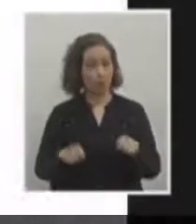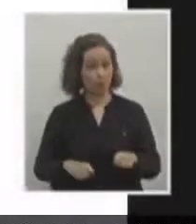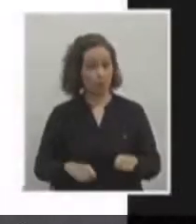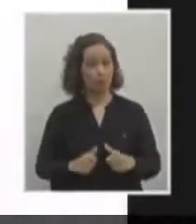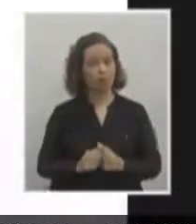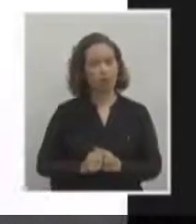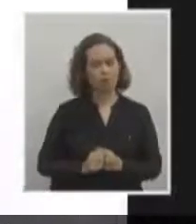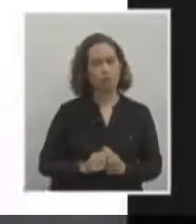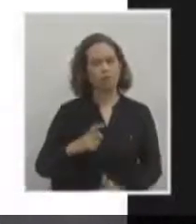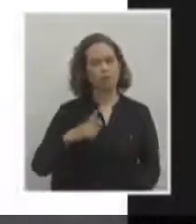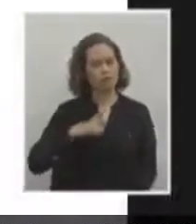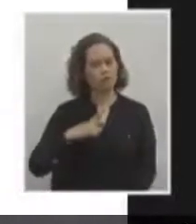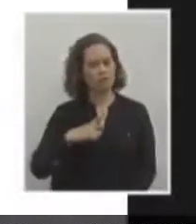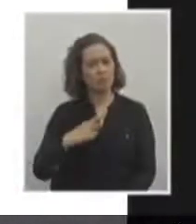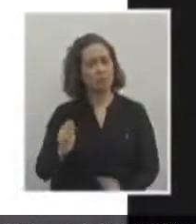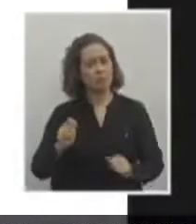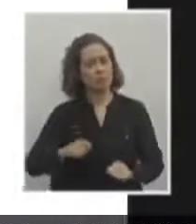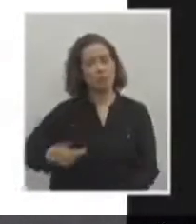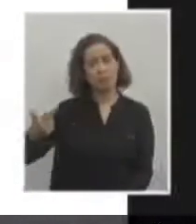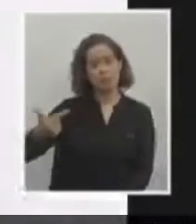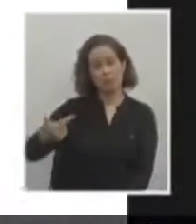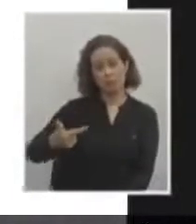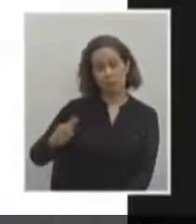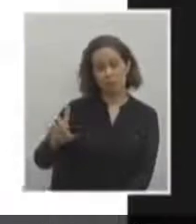uma segunda designação, né?